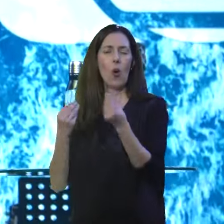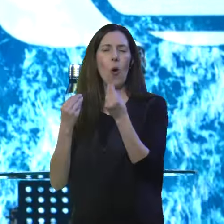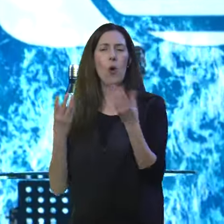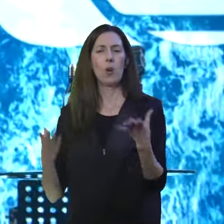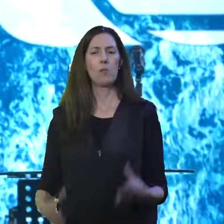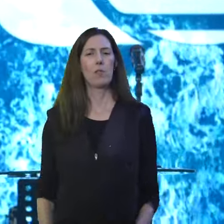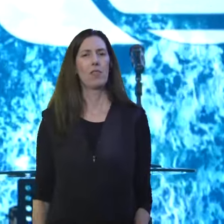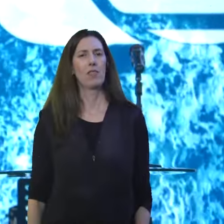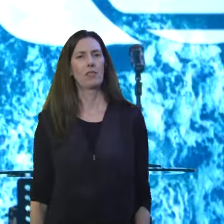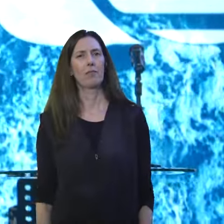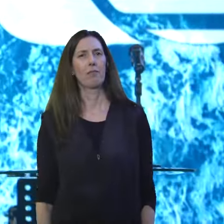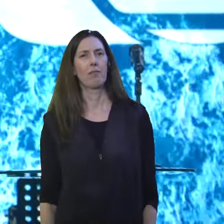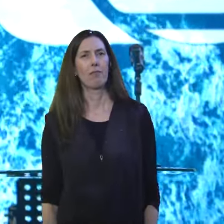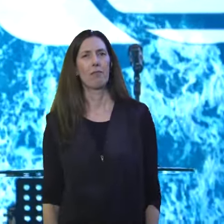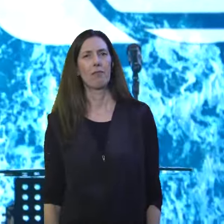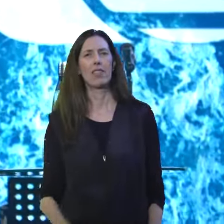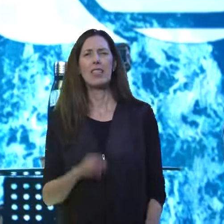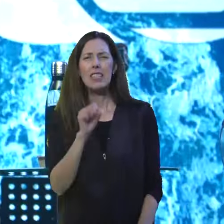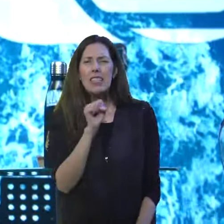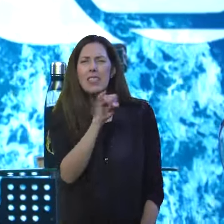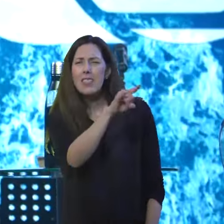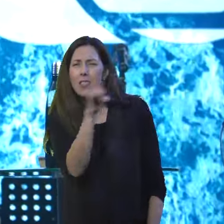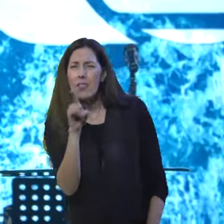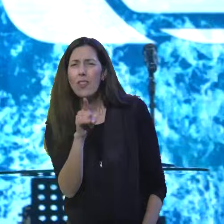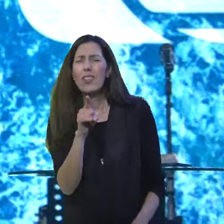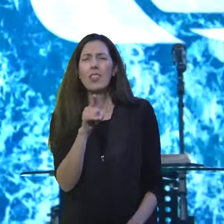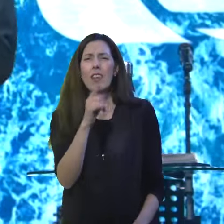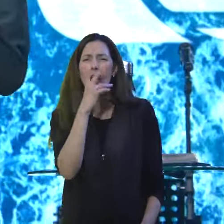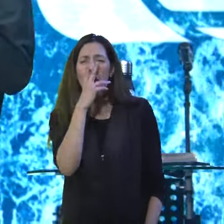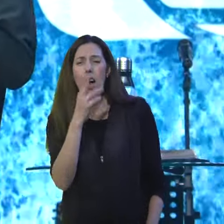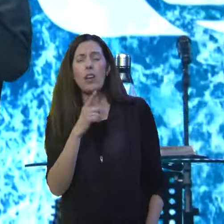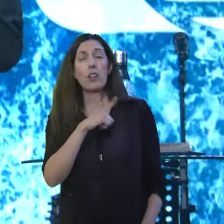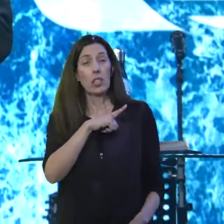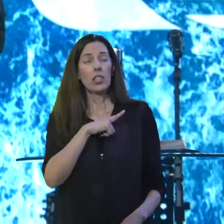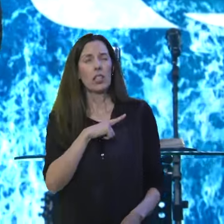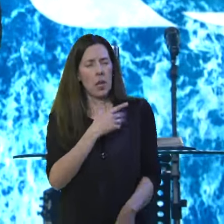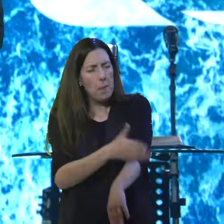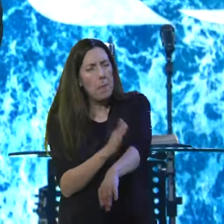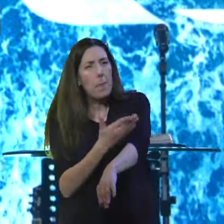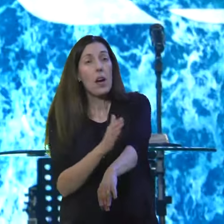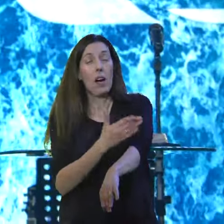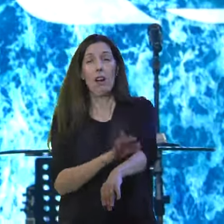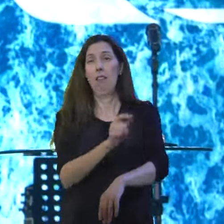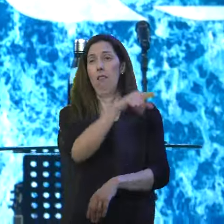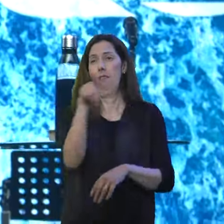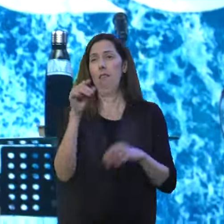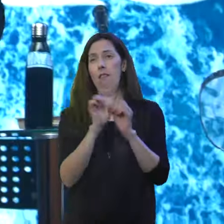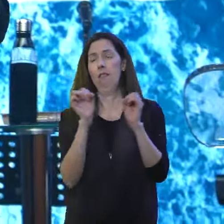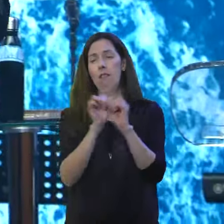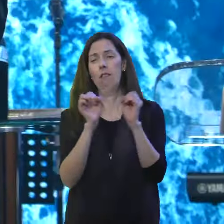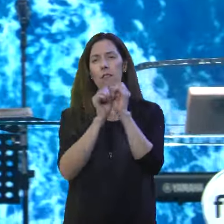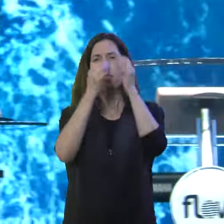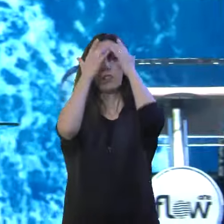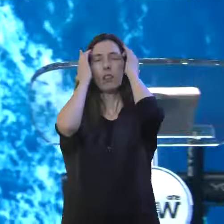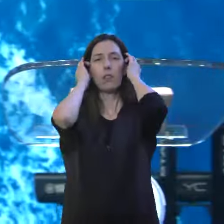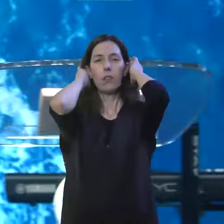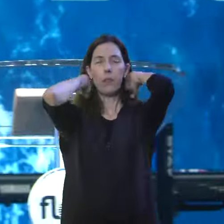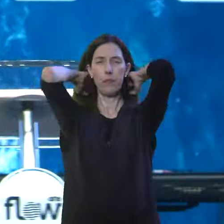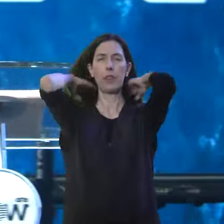Fuja da sensualidade. Por isso eu vou falar de coisas bem práticas aqui. E não... não me chame